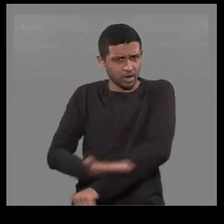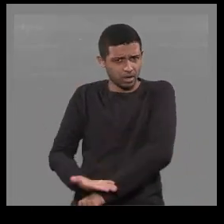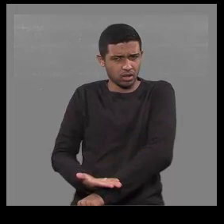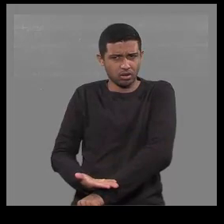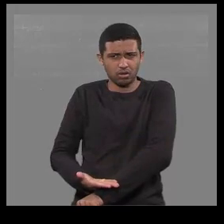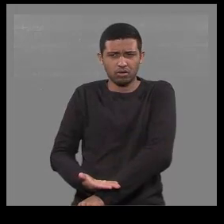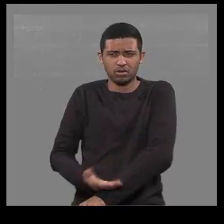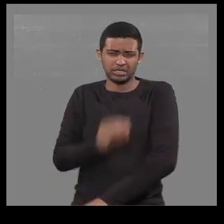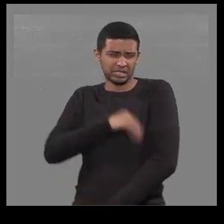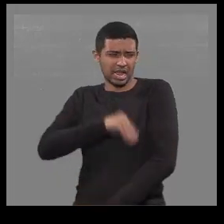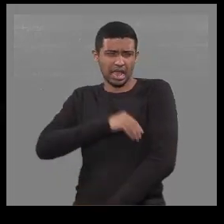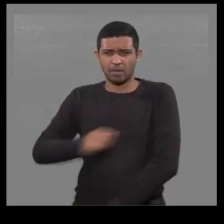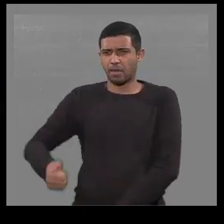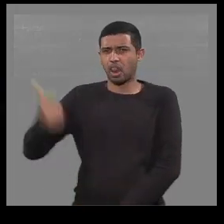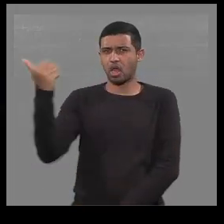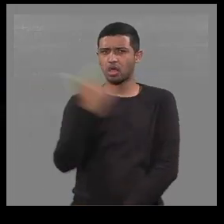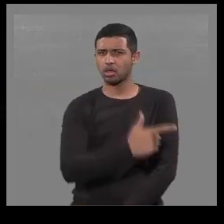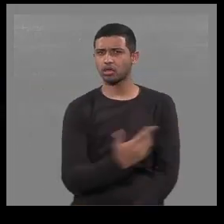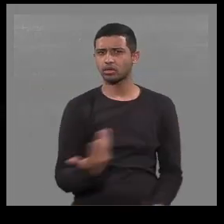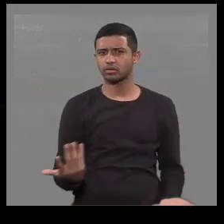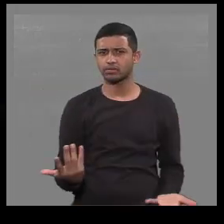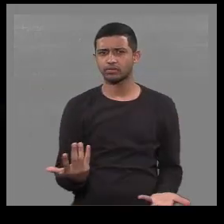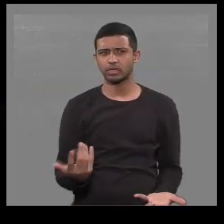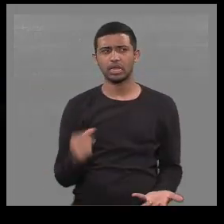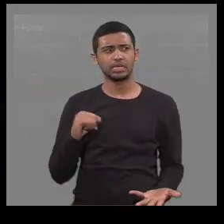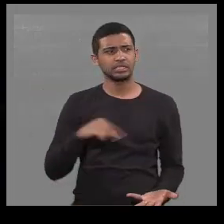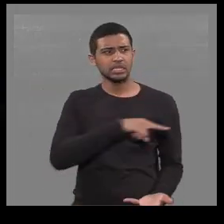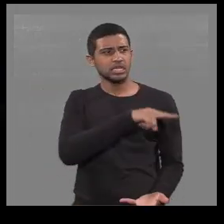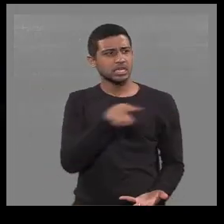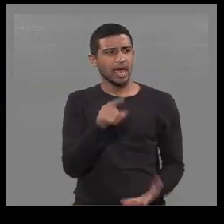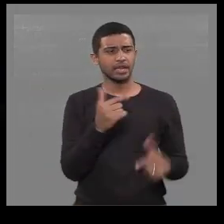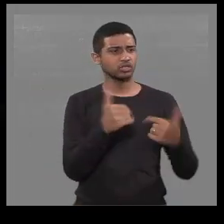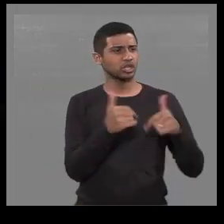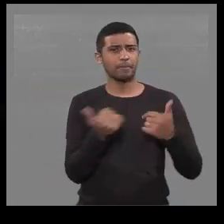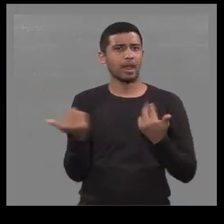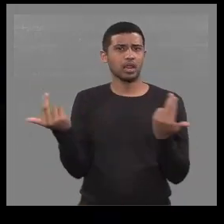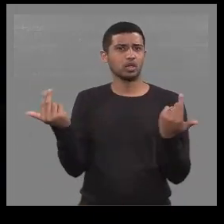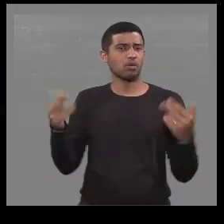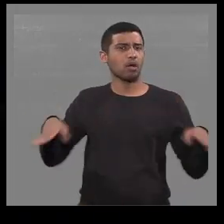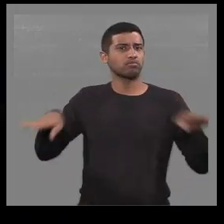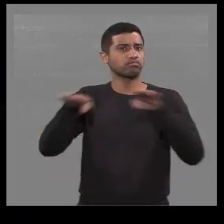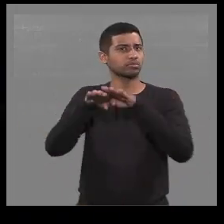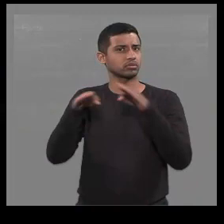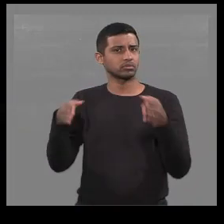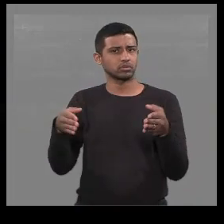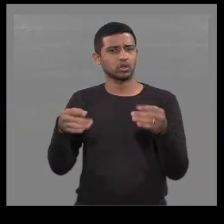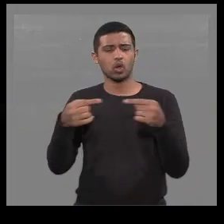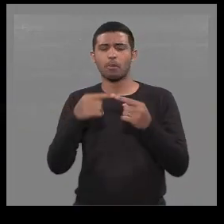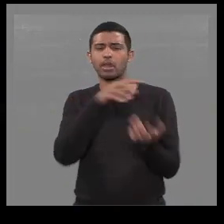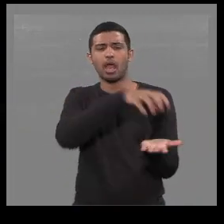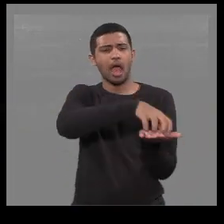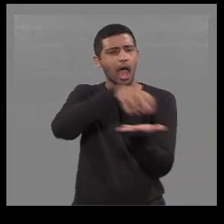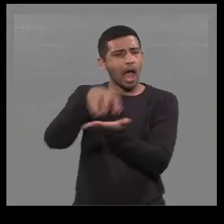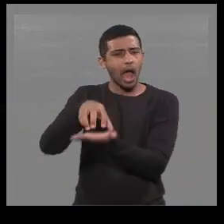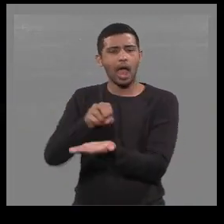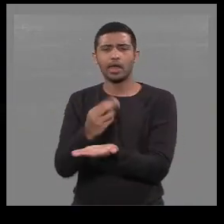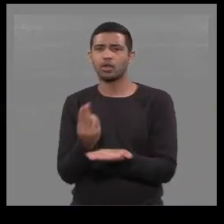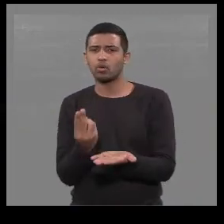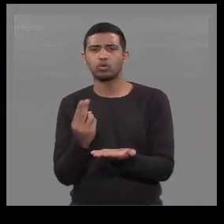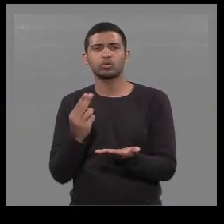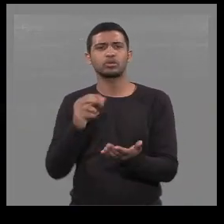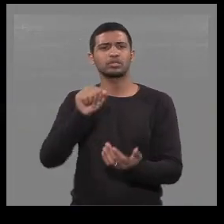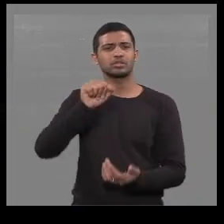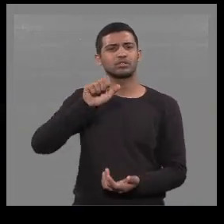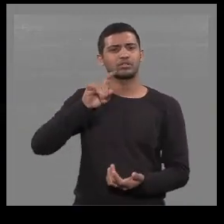branco mais do que para as outras pessoas, se elas desempenham o mesmo papel naquela área,